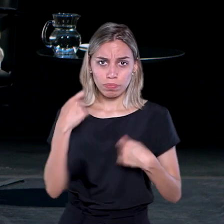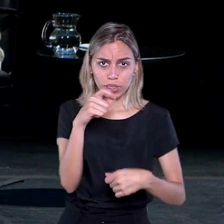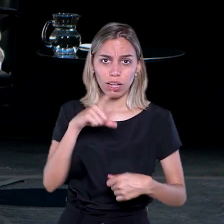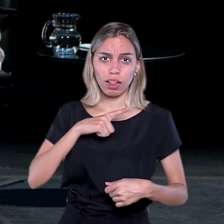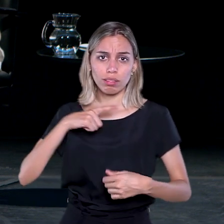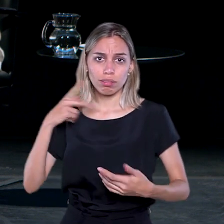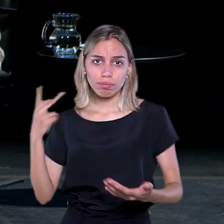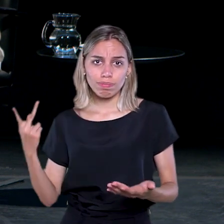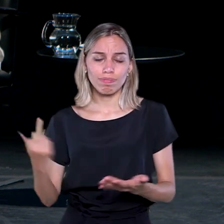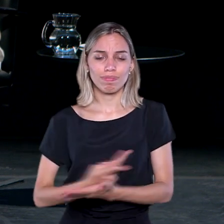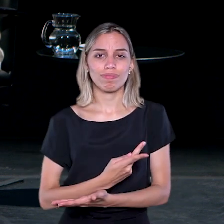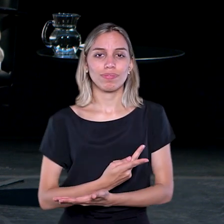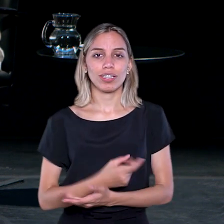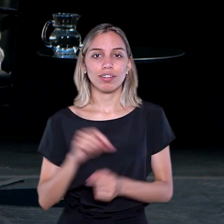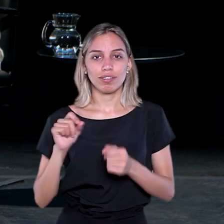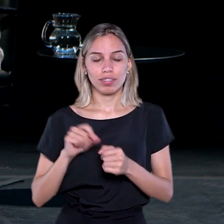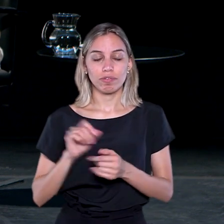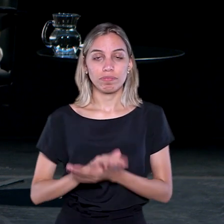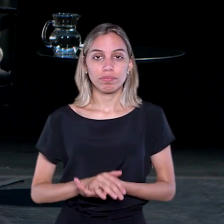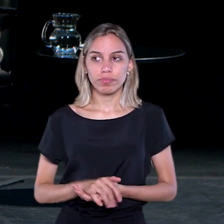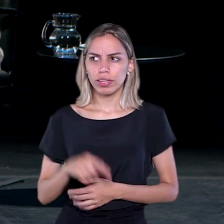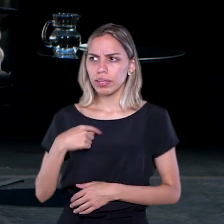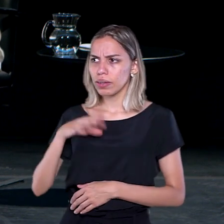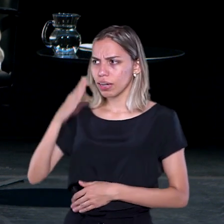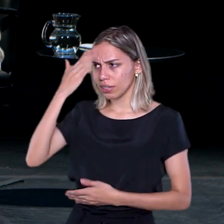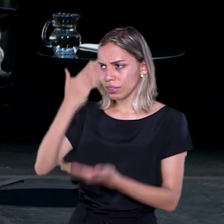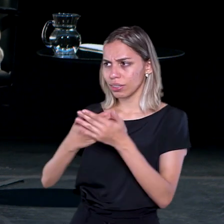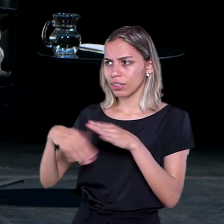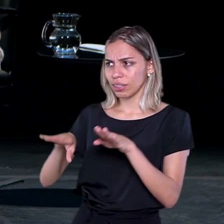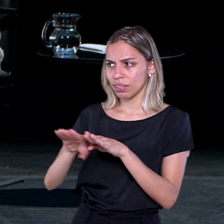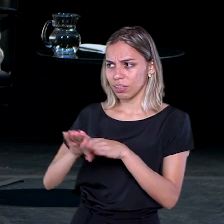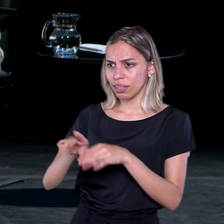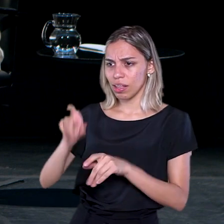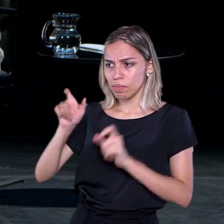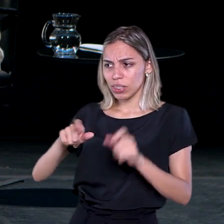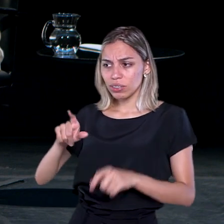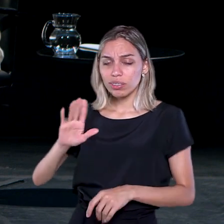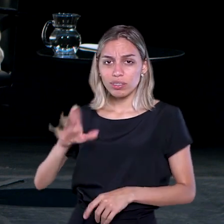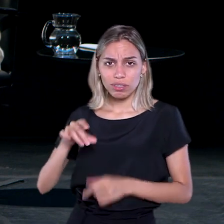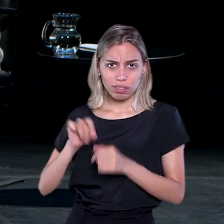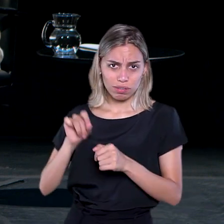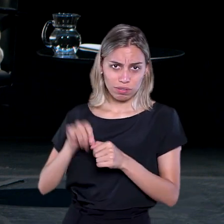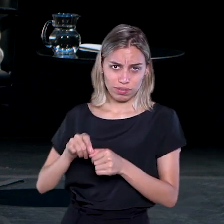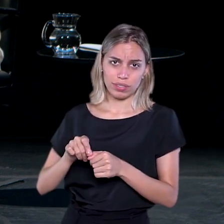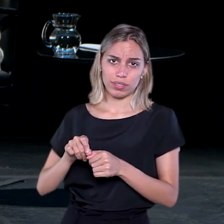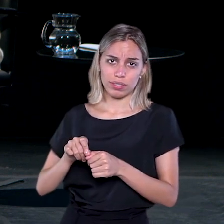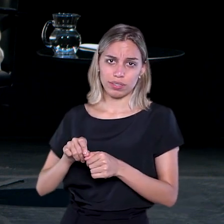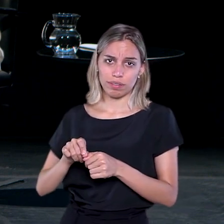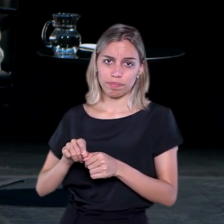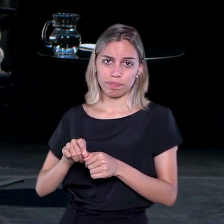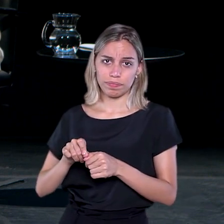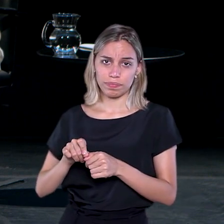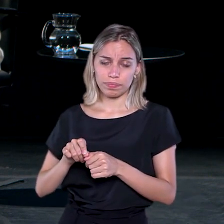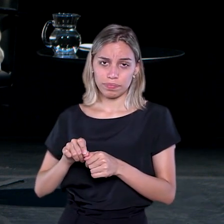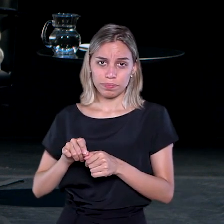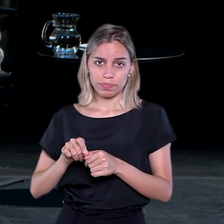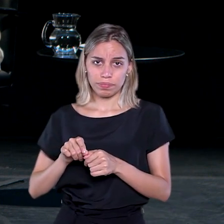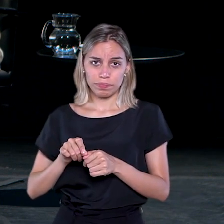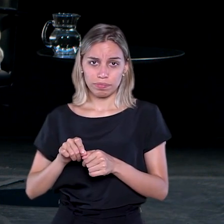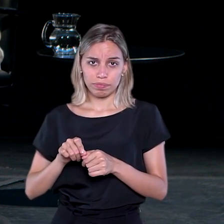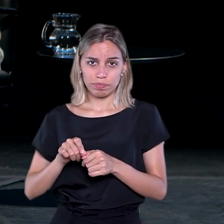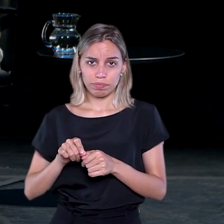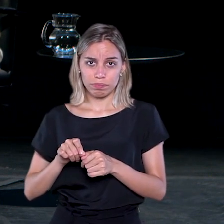nesses espaços, as pessoas, em geral, não estão dispostas a escutar. Então, é preciso, enquanto a gente não chega lá,